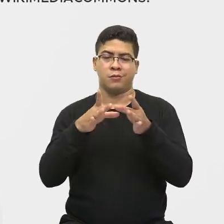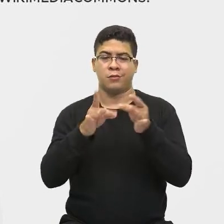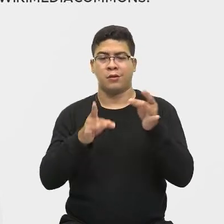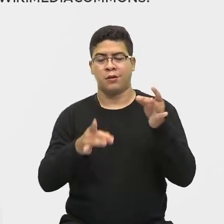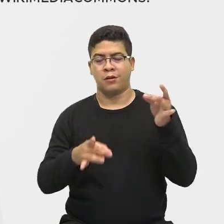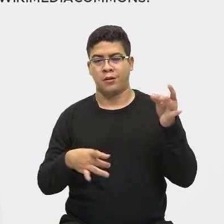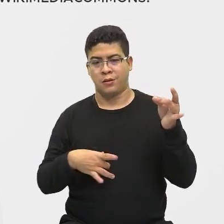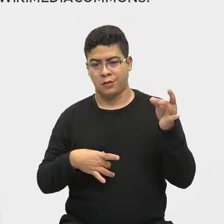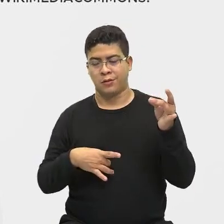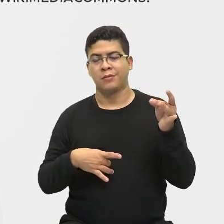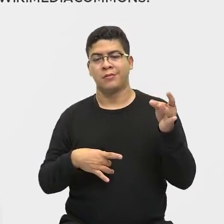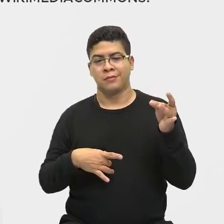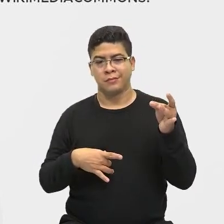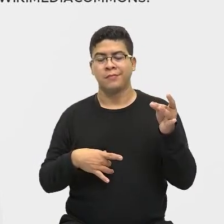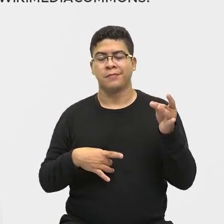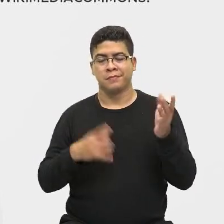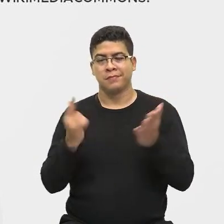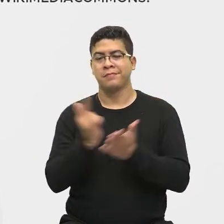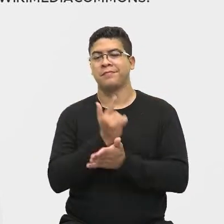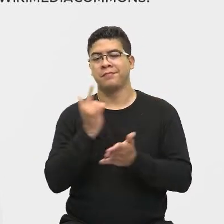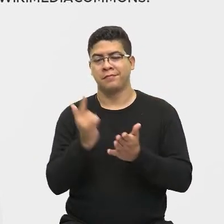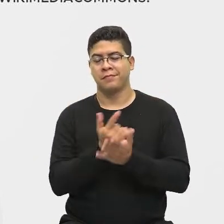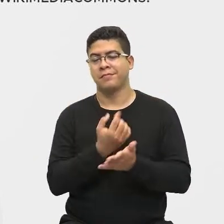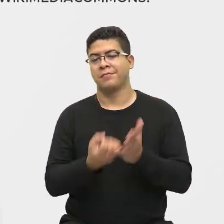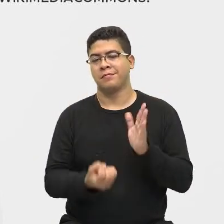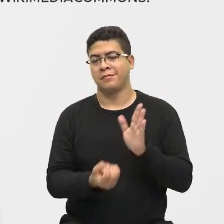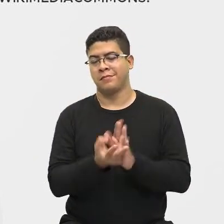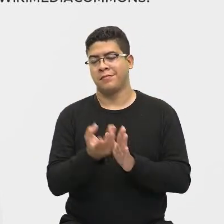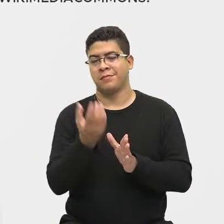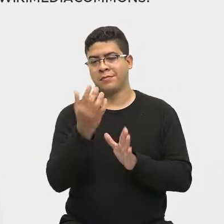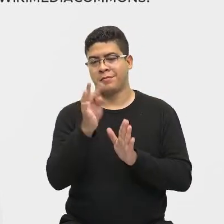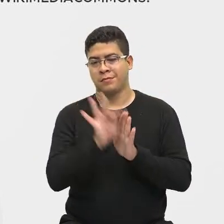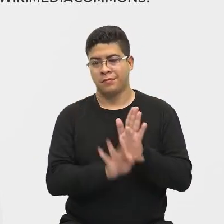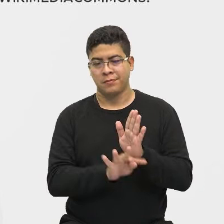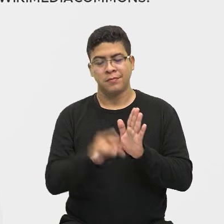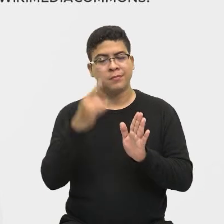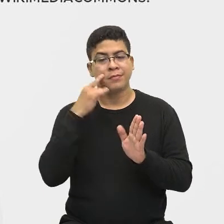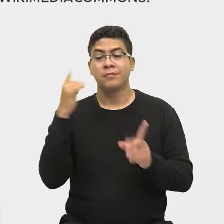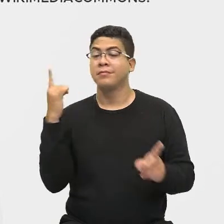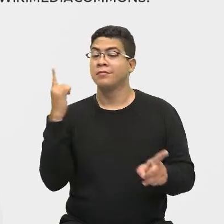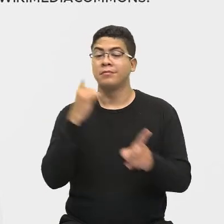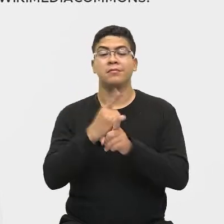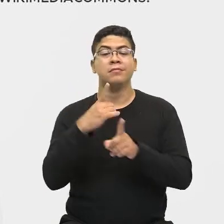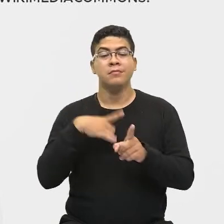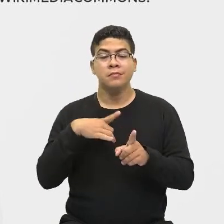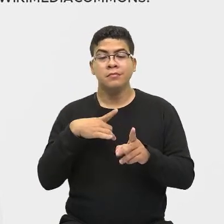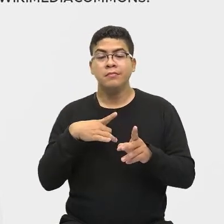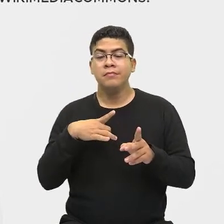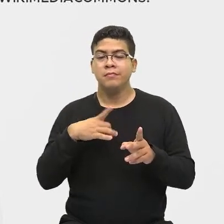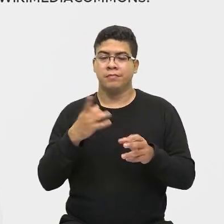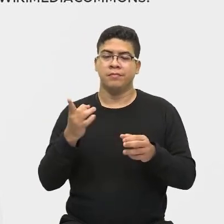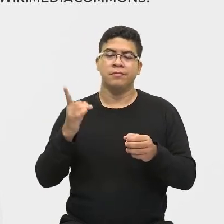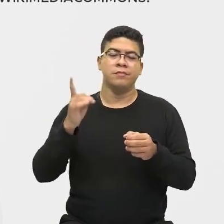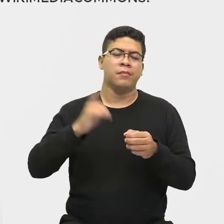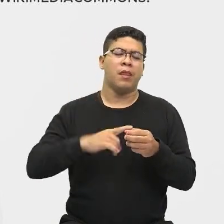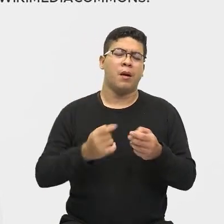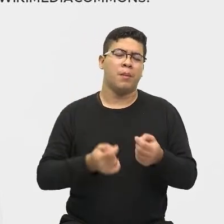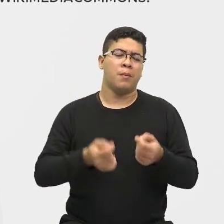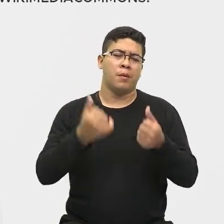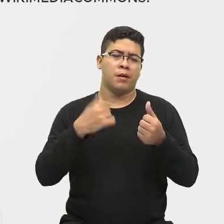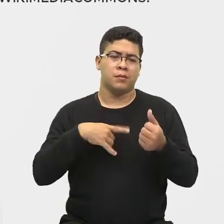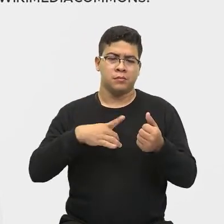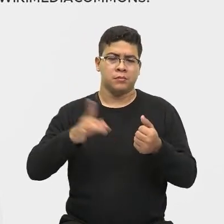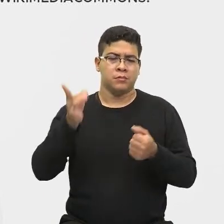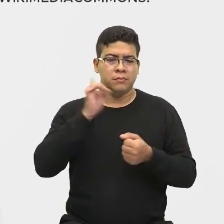obra literária. Foi por esse tipo de abordagem voltada para as pequenas questões do dia a dia que